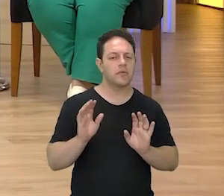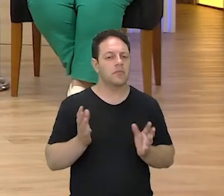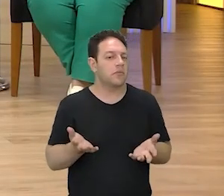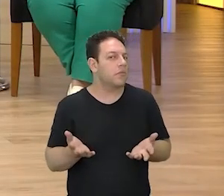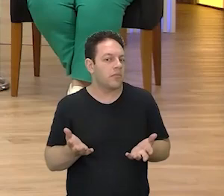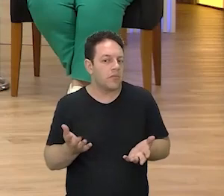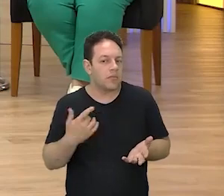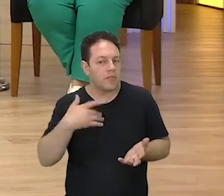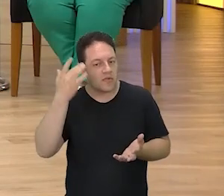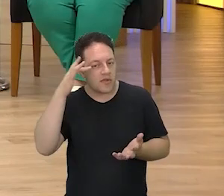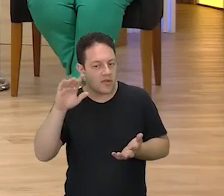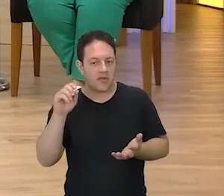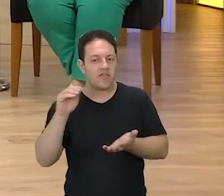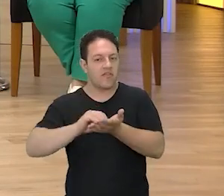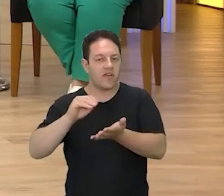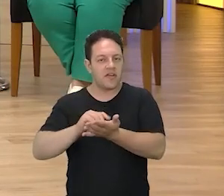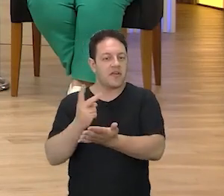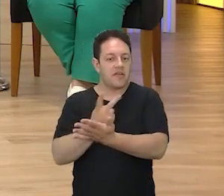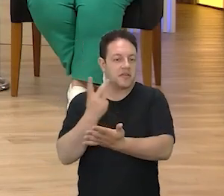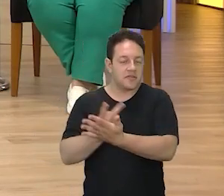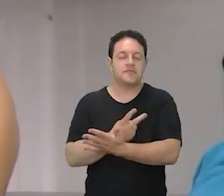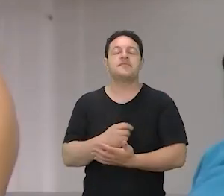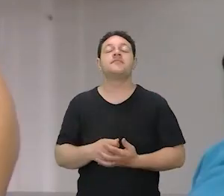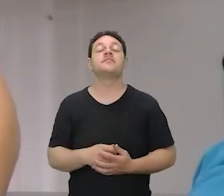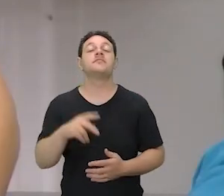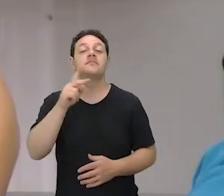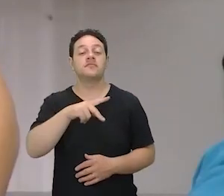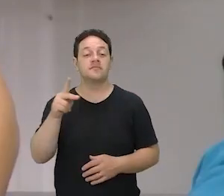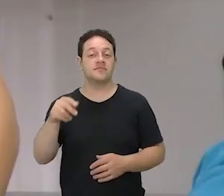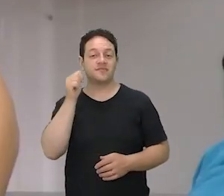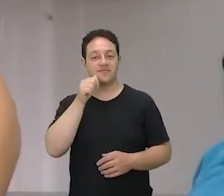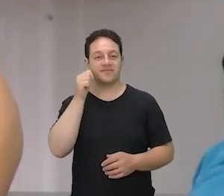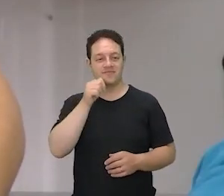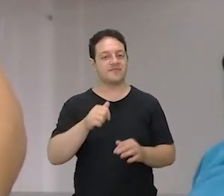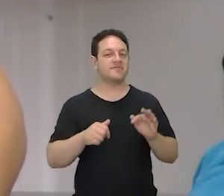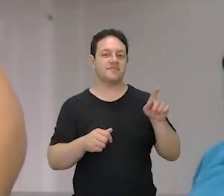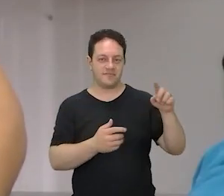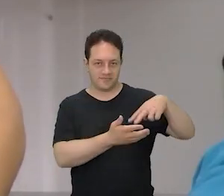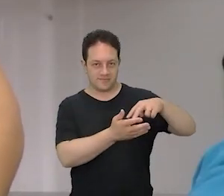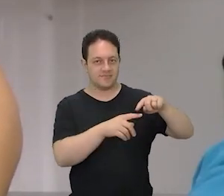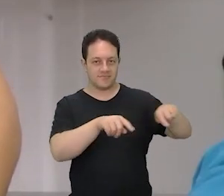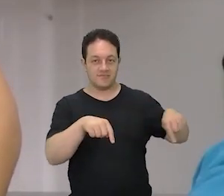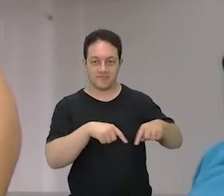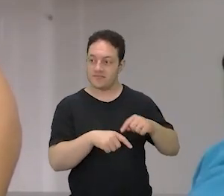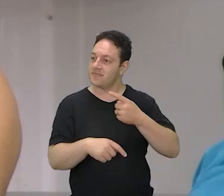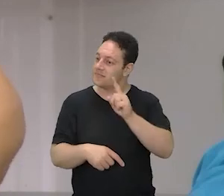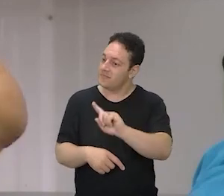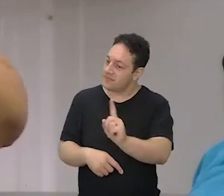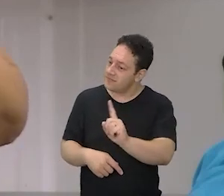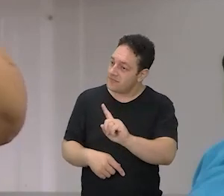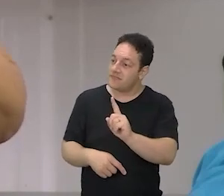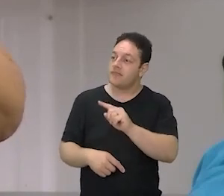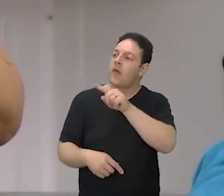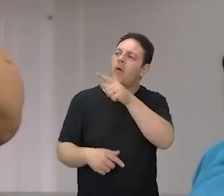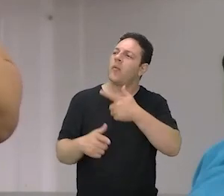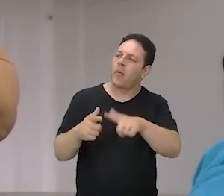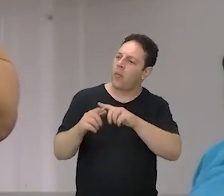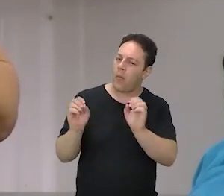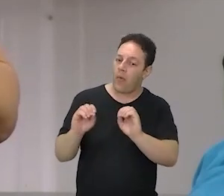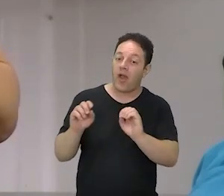logo que está tendo alguma indisciplina, né? Aí a professora Fernanda, de sala de leitura, falou assim, não, Samanta, está tendo